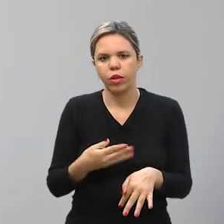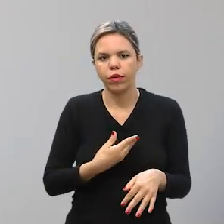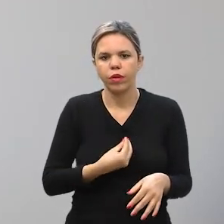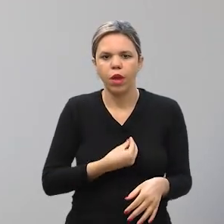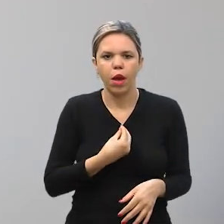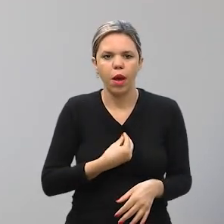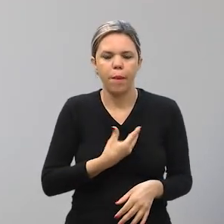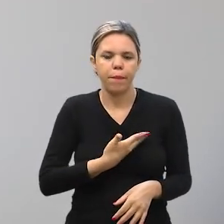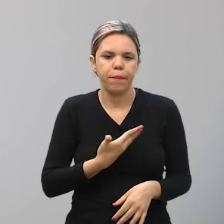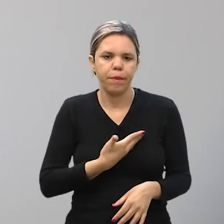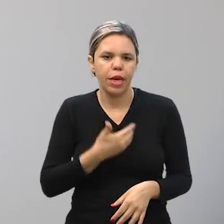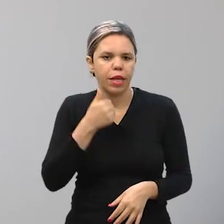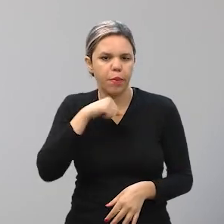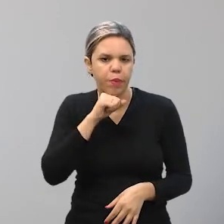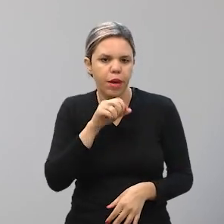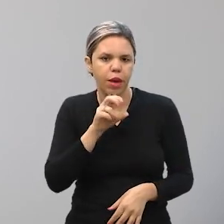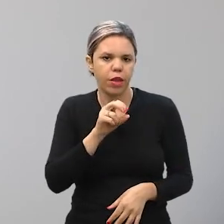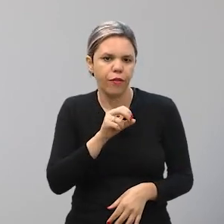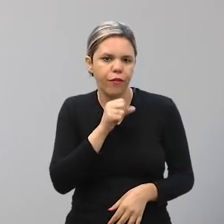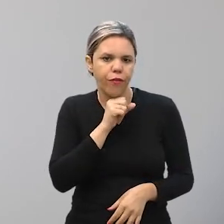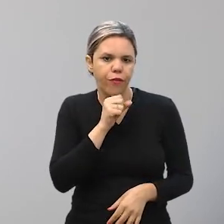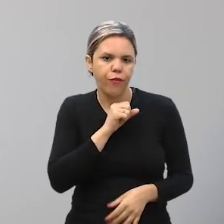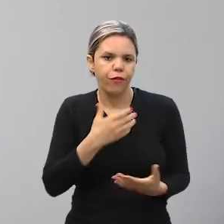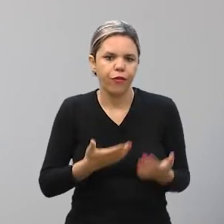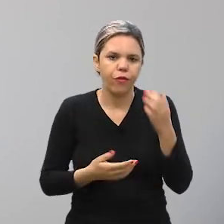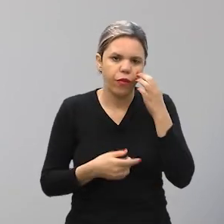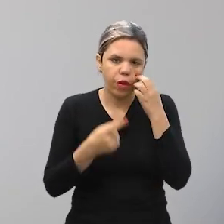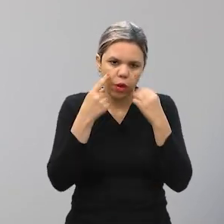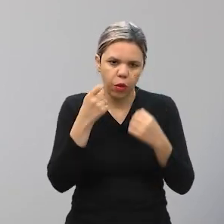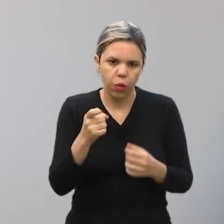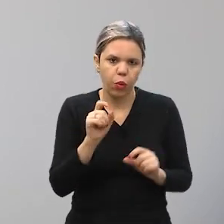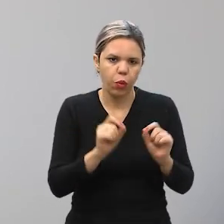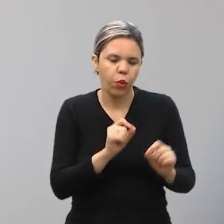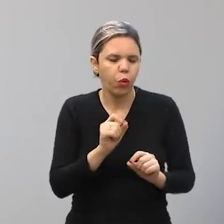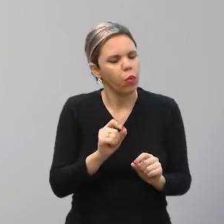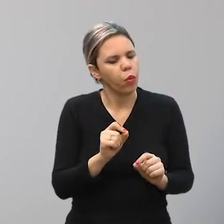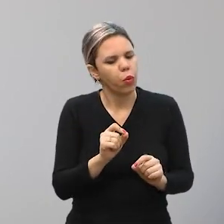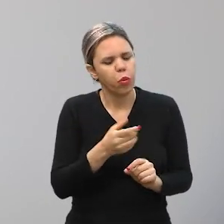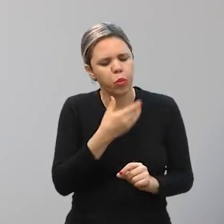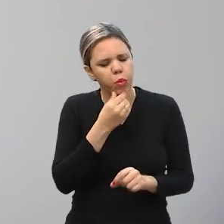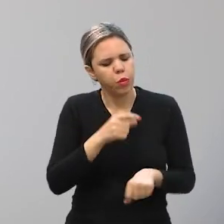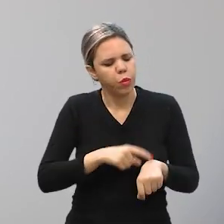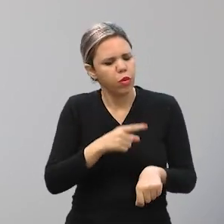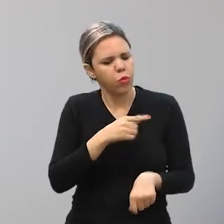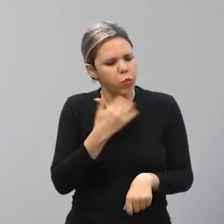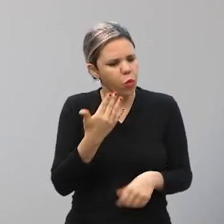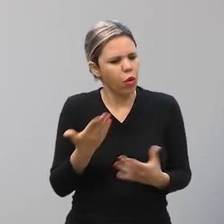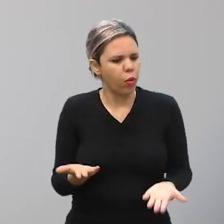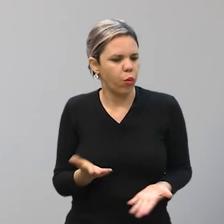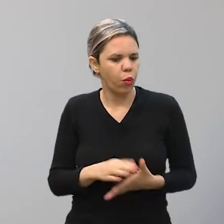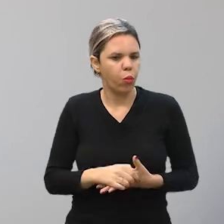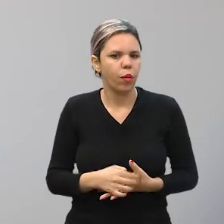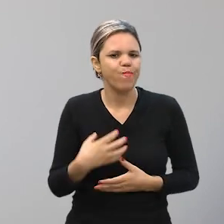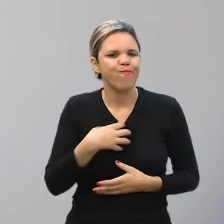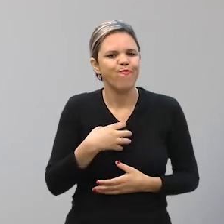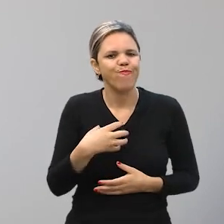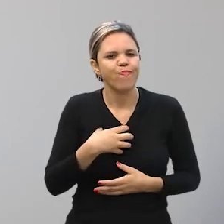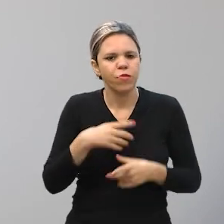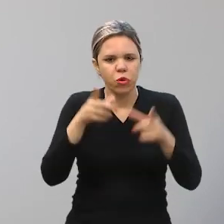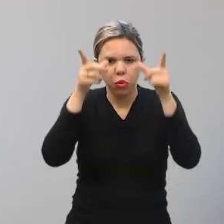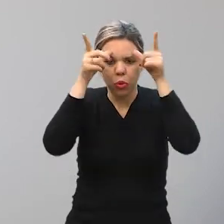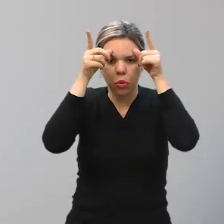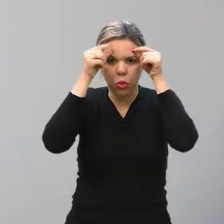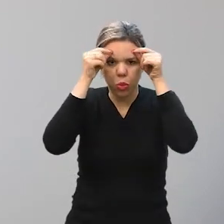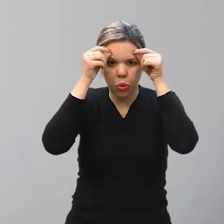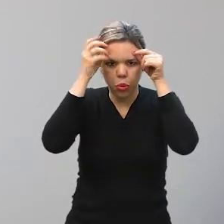mãe, né, da avó. O que é interessante, a hora que ele morreu, eu senti um alívio e